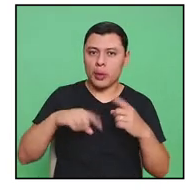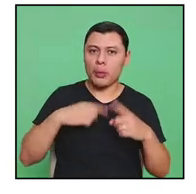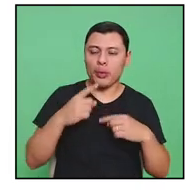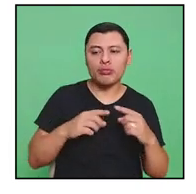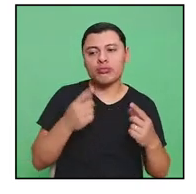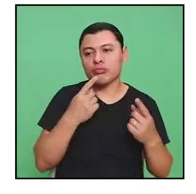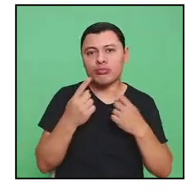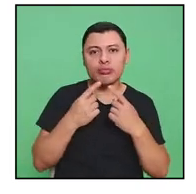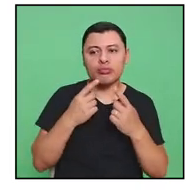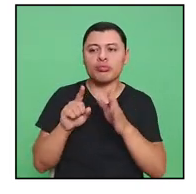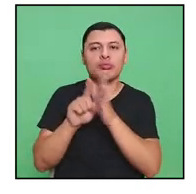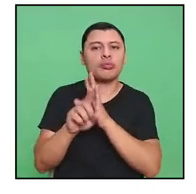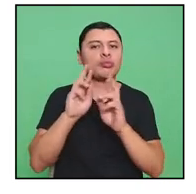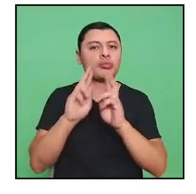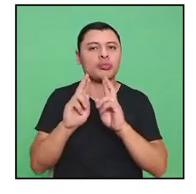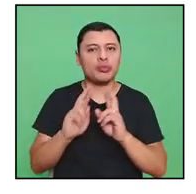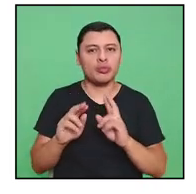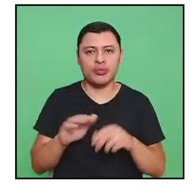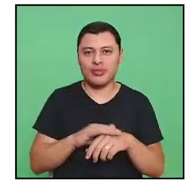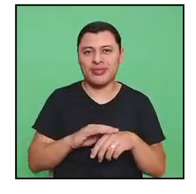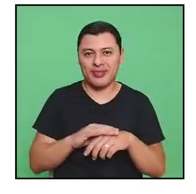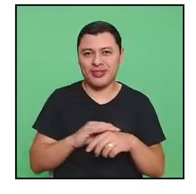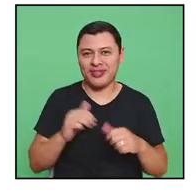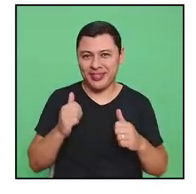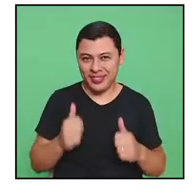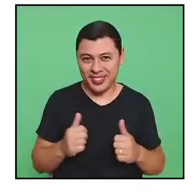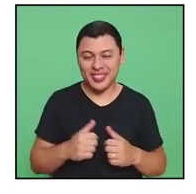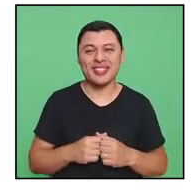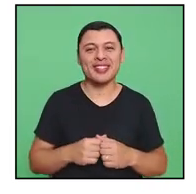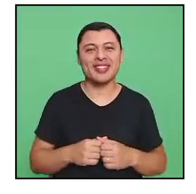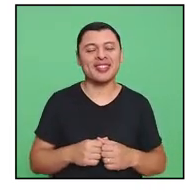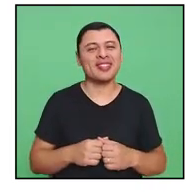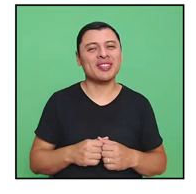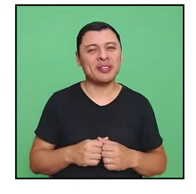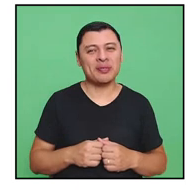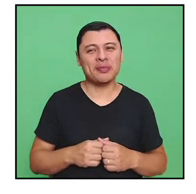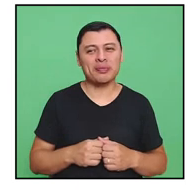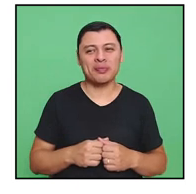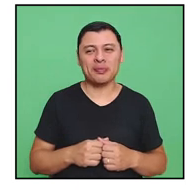conversa, além de nós dois.